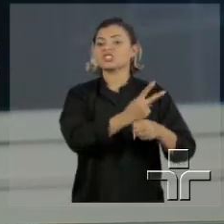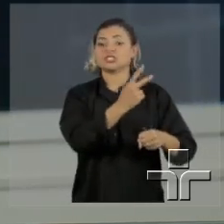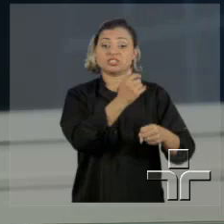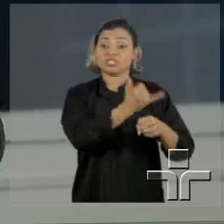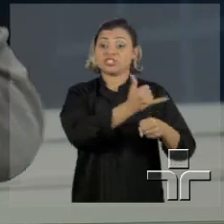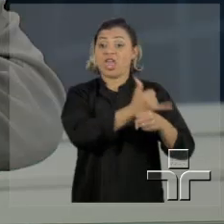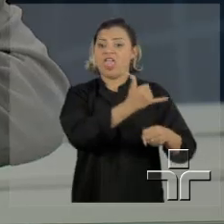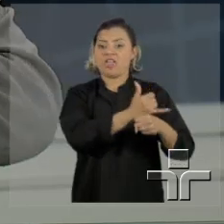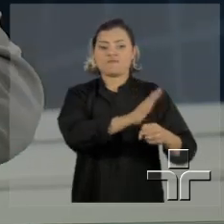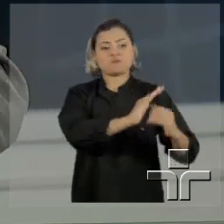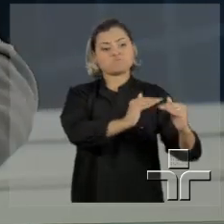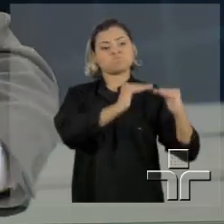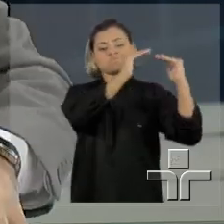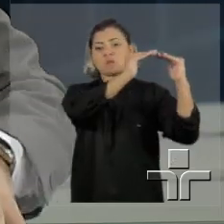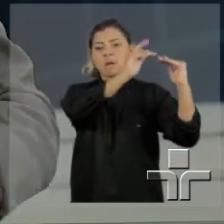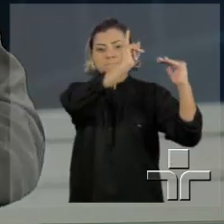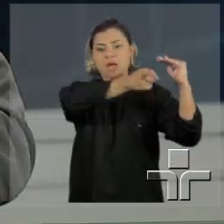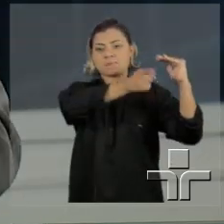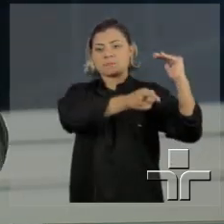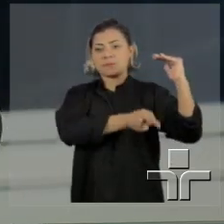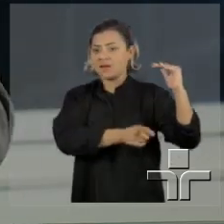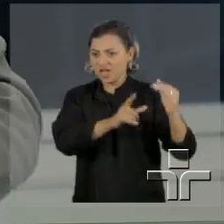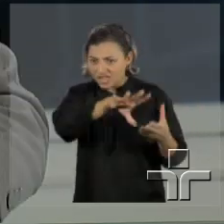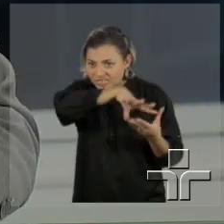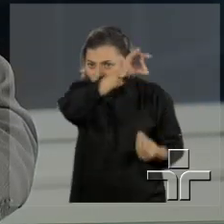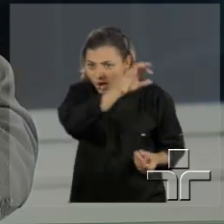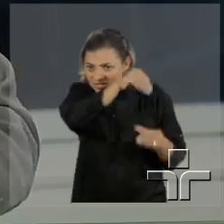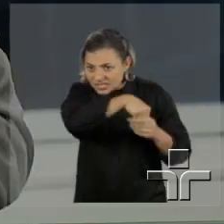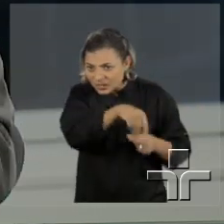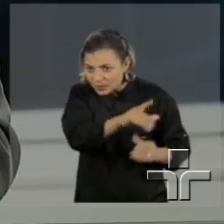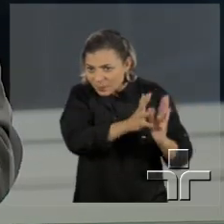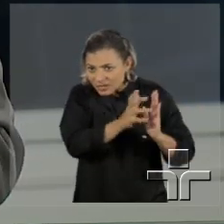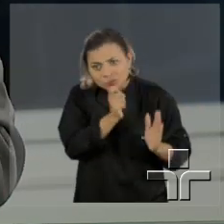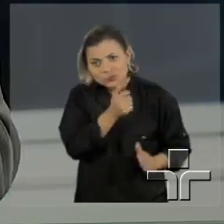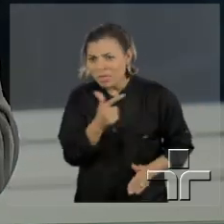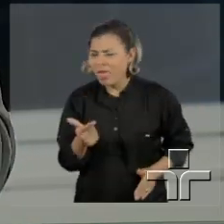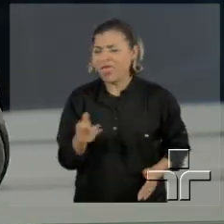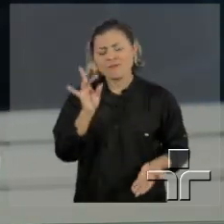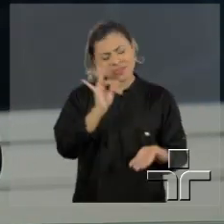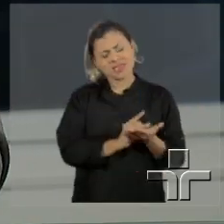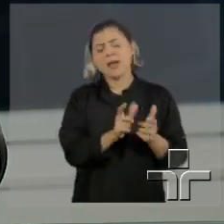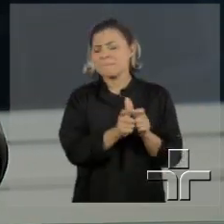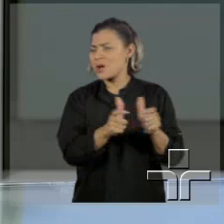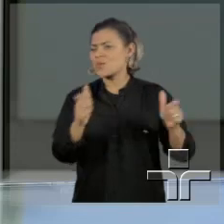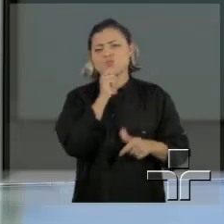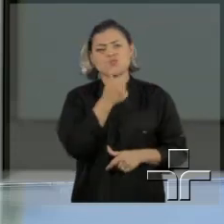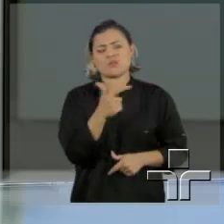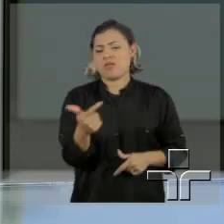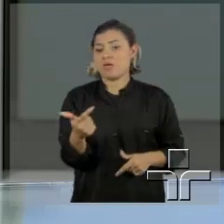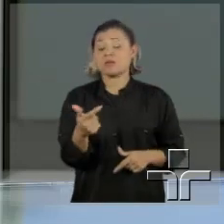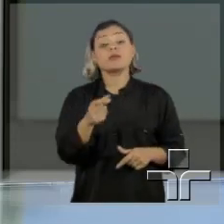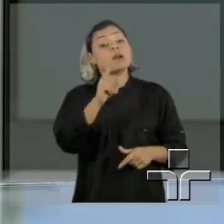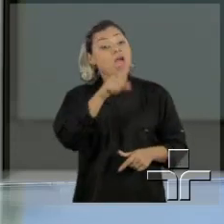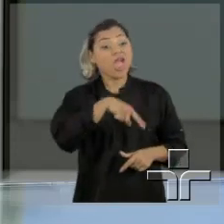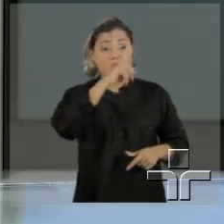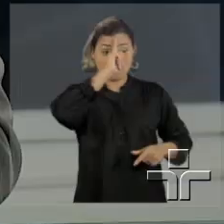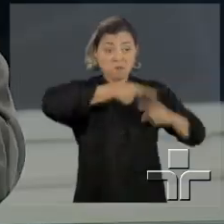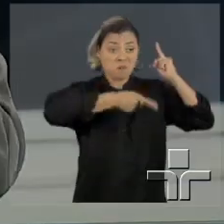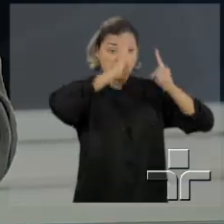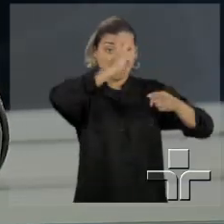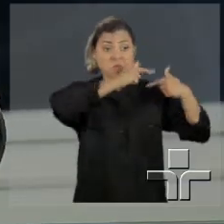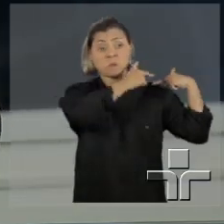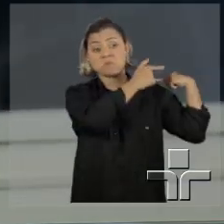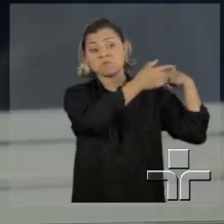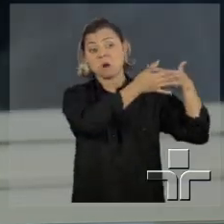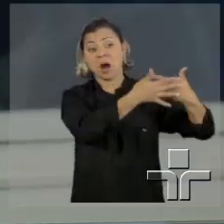de cima para baixo, não tem democracia interna no partido, é uma decisão de alguns poucos. É uma capitania hereditária. Hereditária,